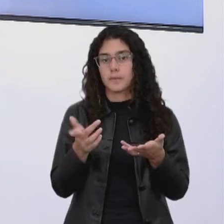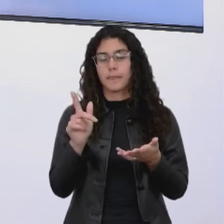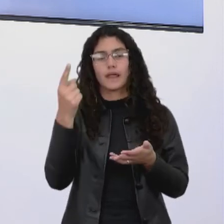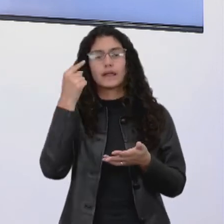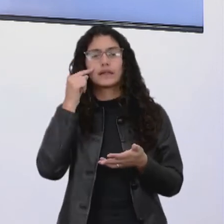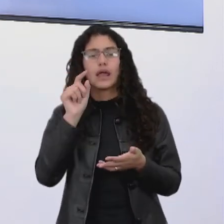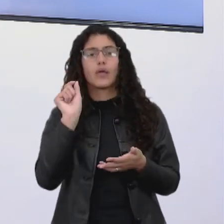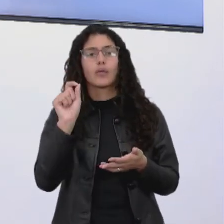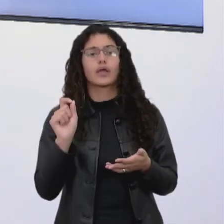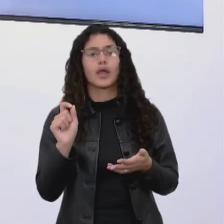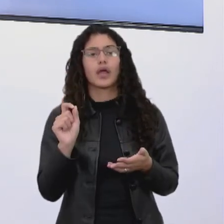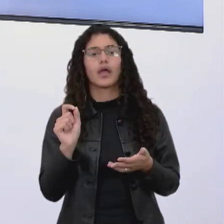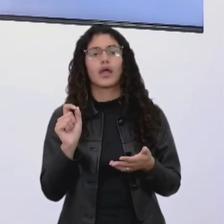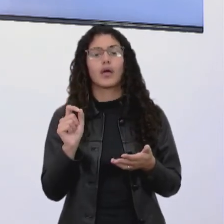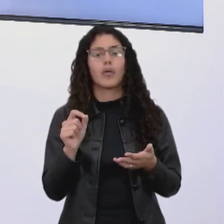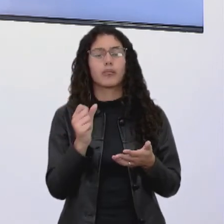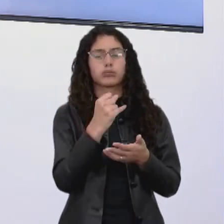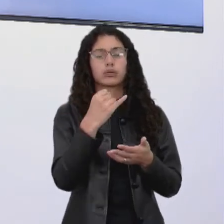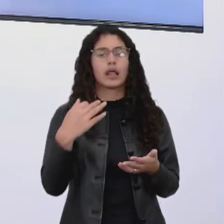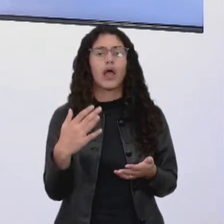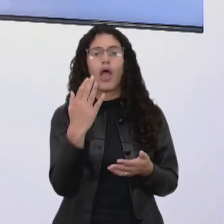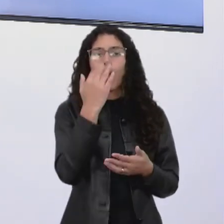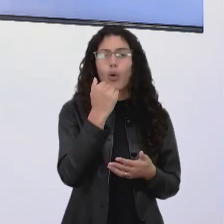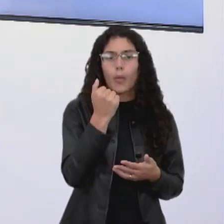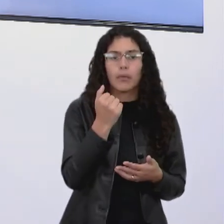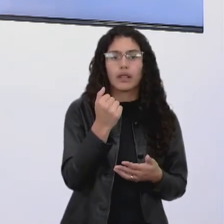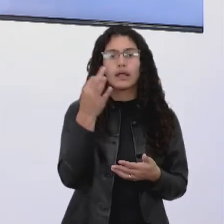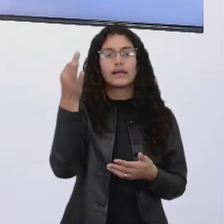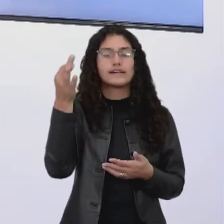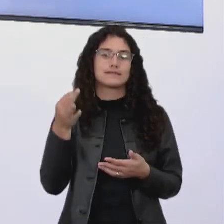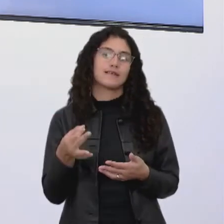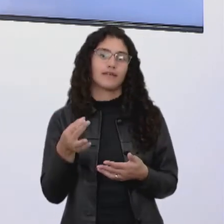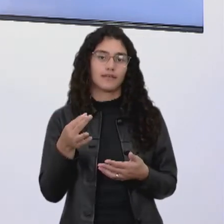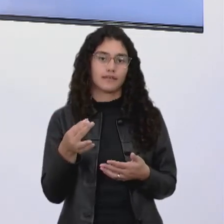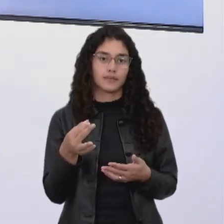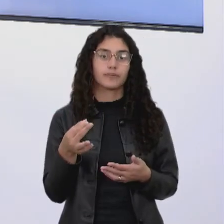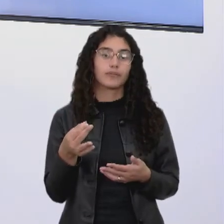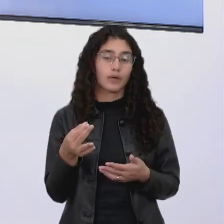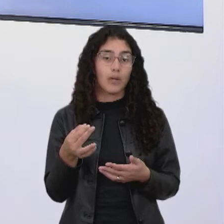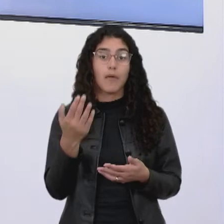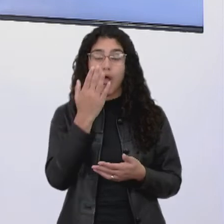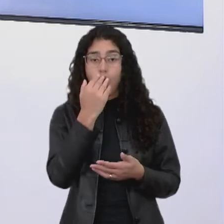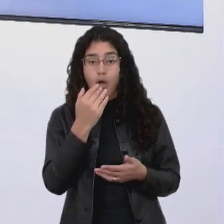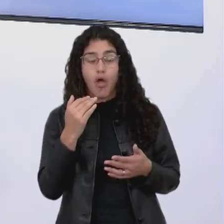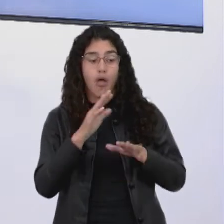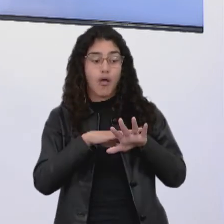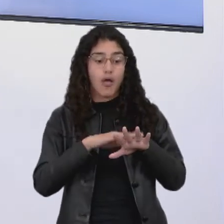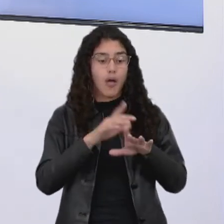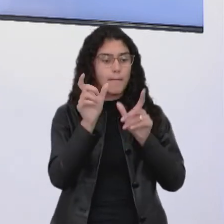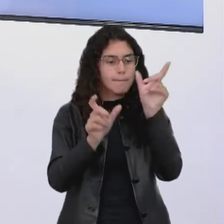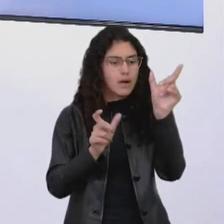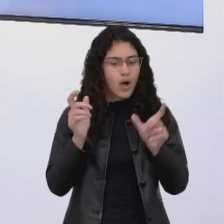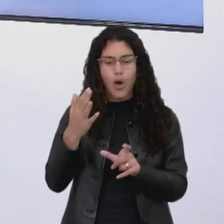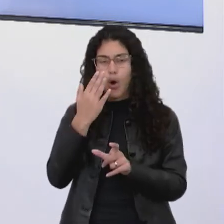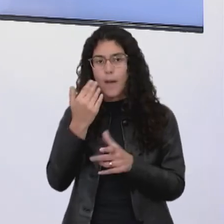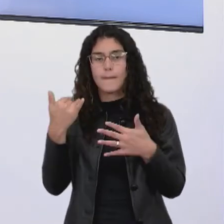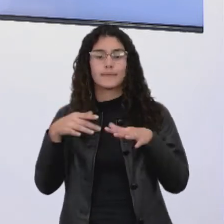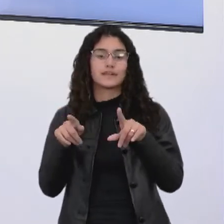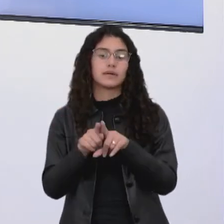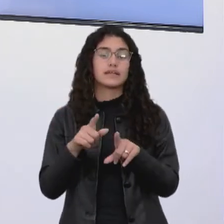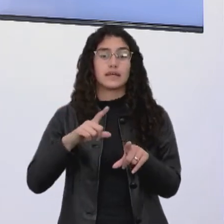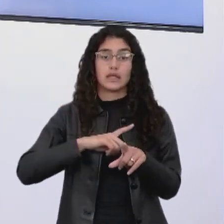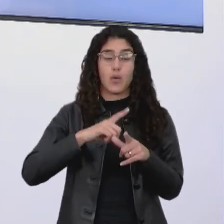ideia aqui é uma quantidade de alimentos suficiente para alimentar essas pessoas, mas também sem gerar